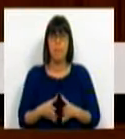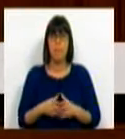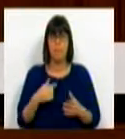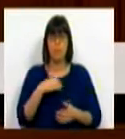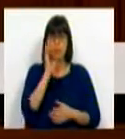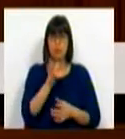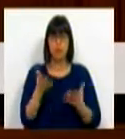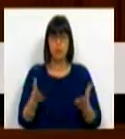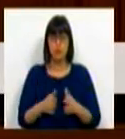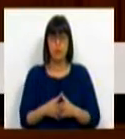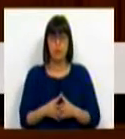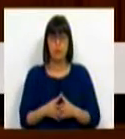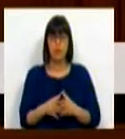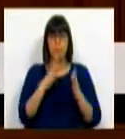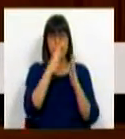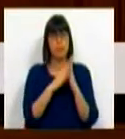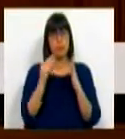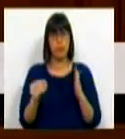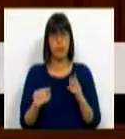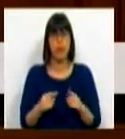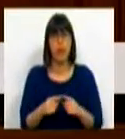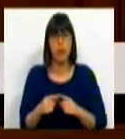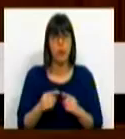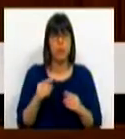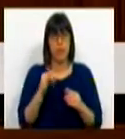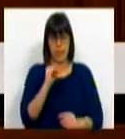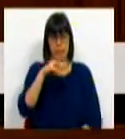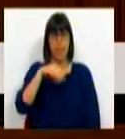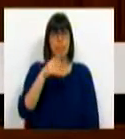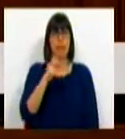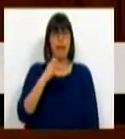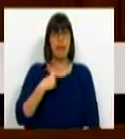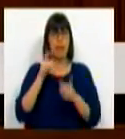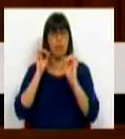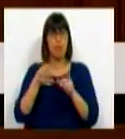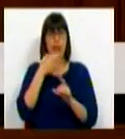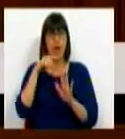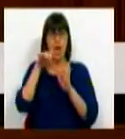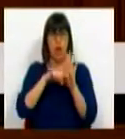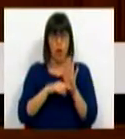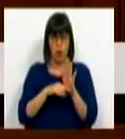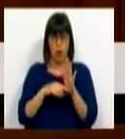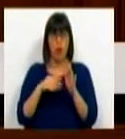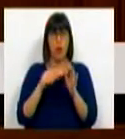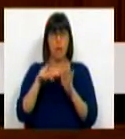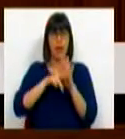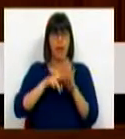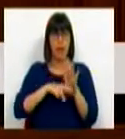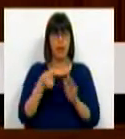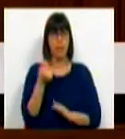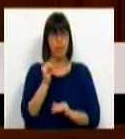Como eu já referi, portanto, o modelo de imparidade surge com a implementação das normas de relato